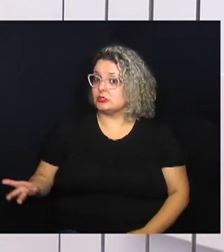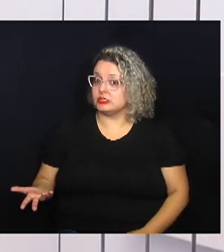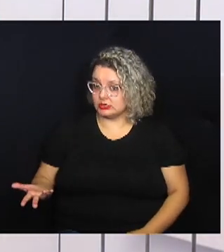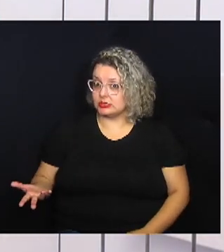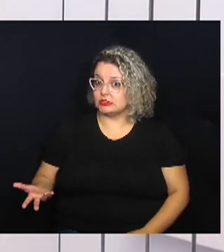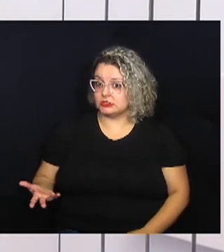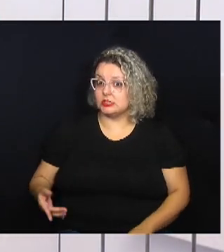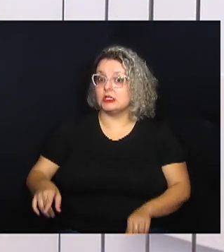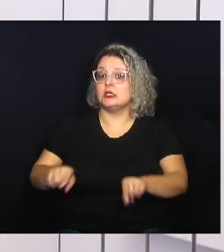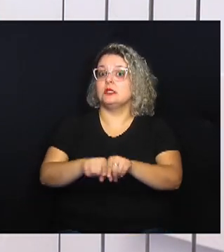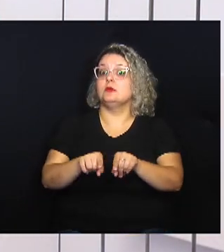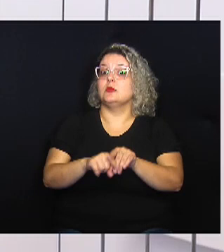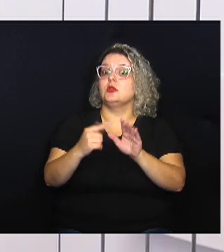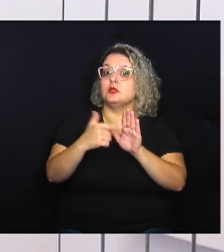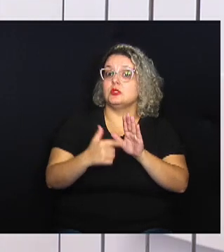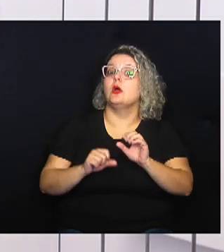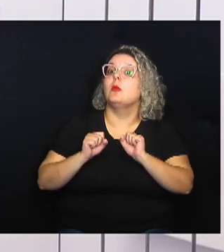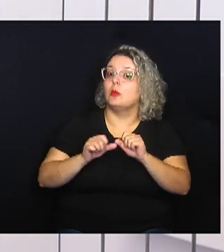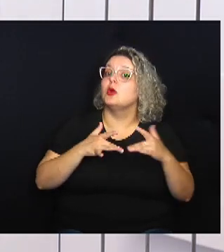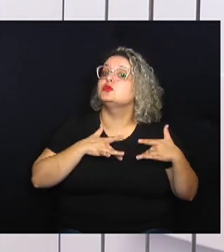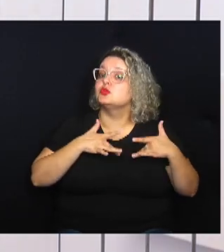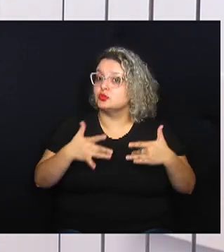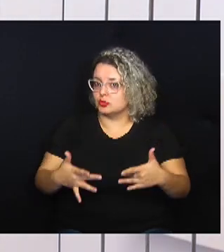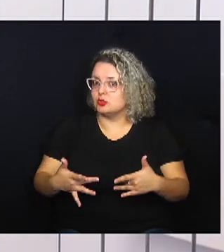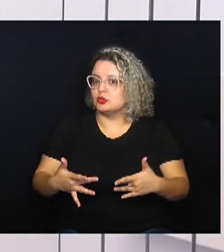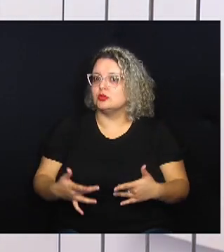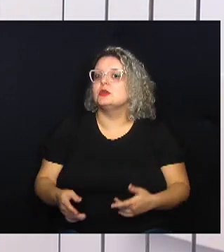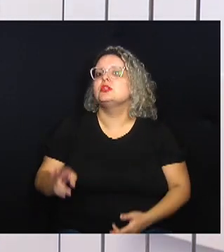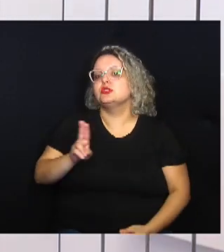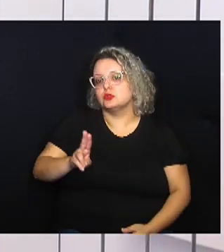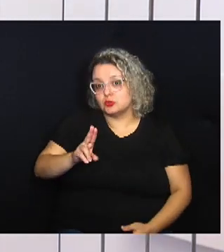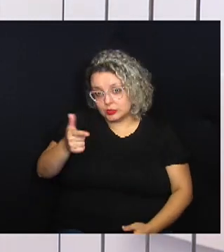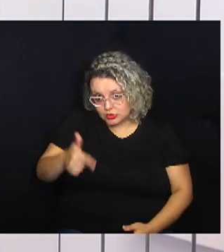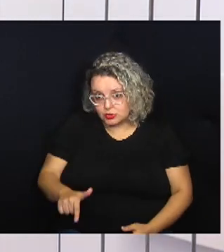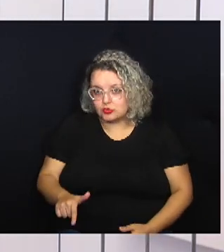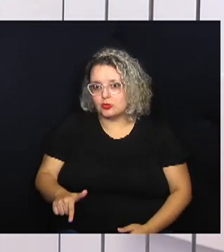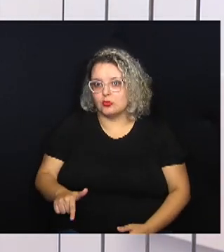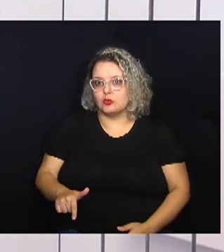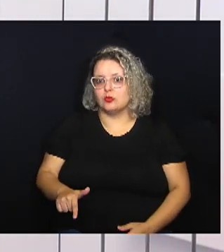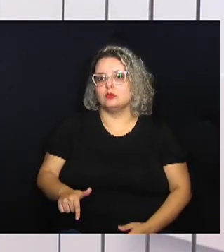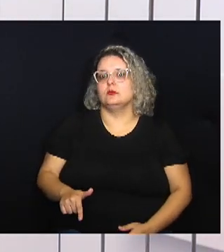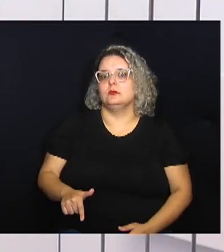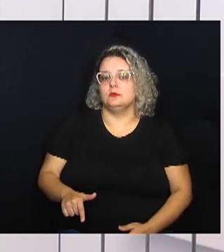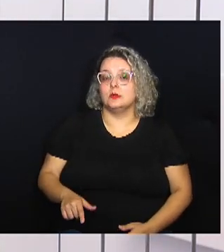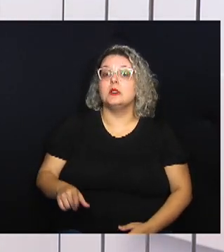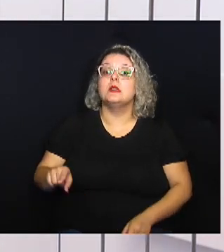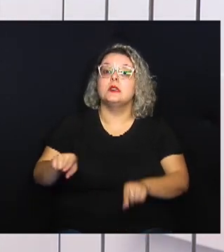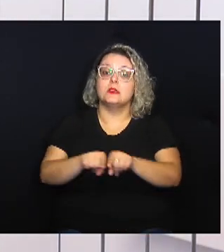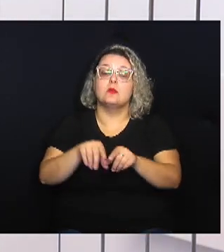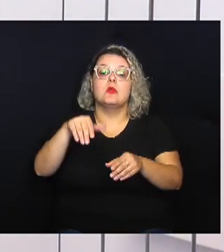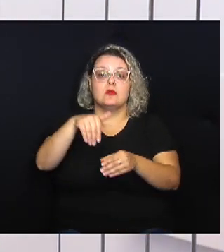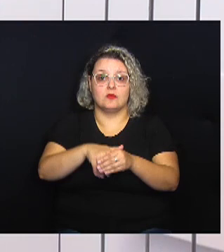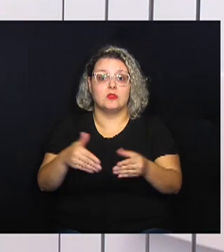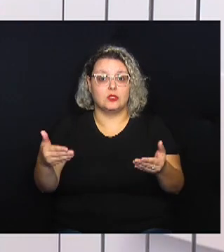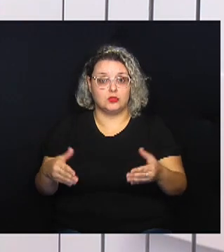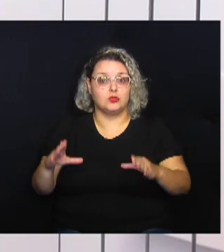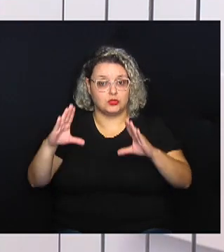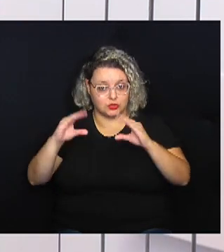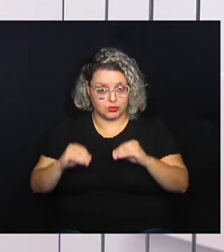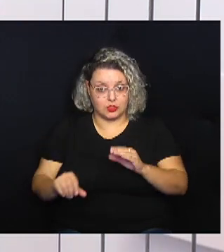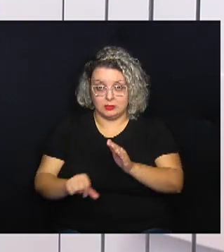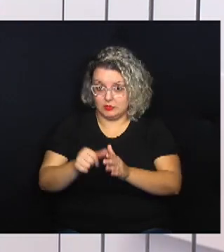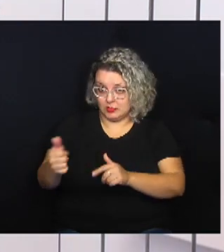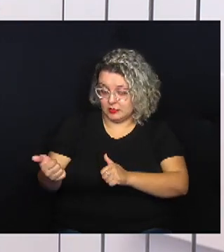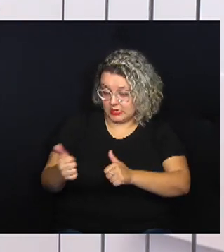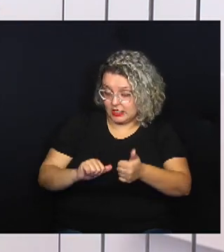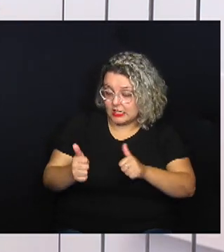lista daqueles que podem fazer a doação e reutilização também vai ser votado hoje à noite em primeira análise